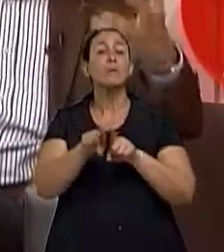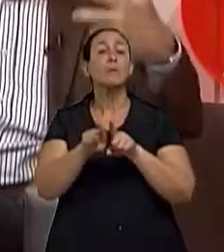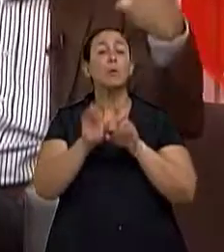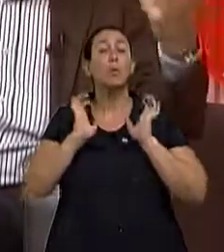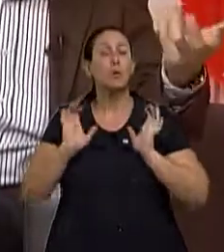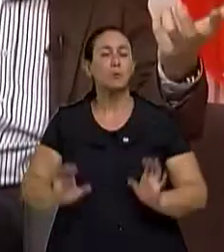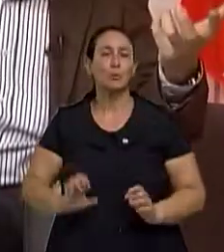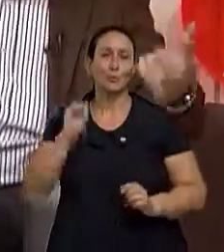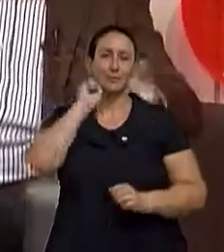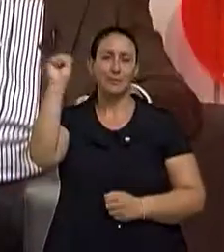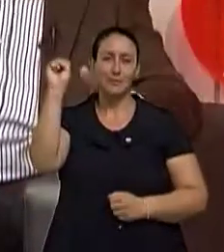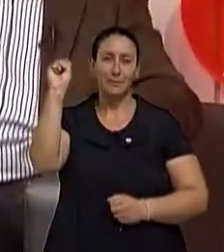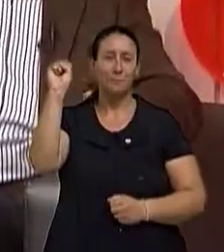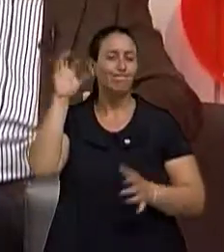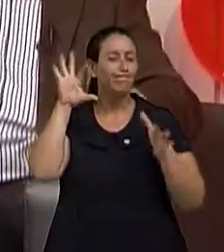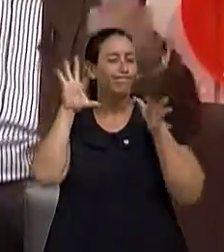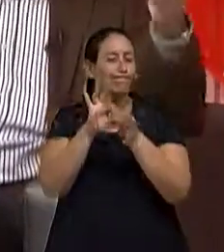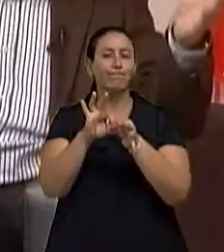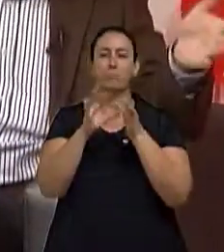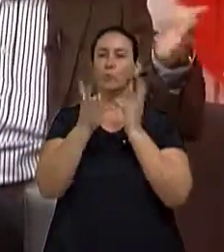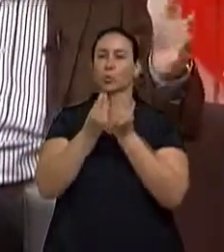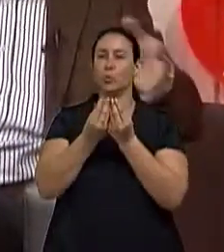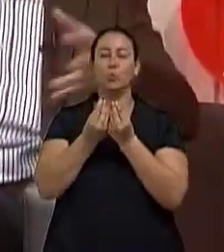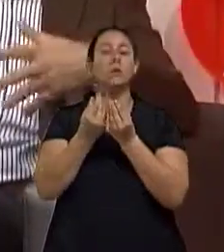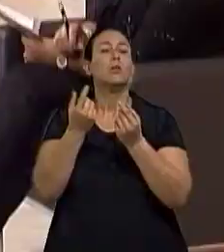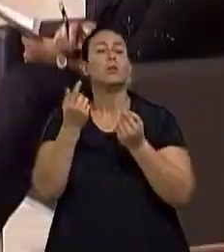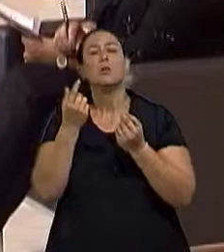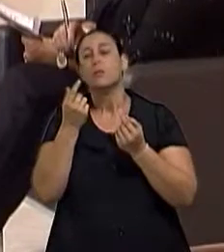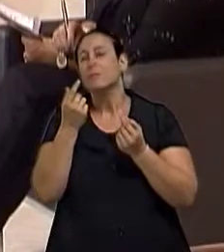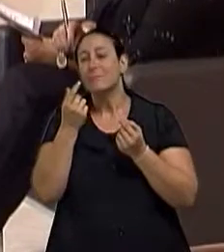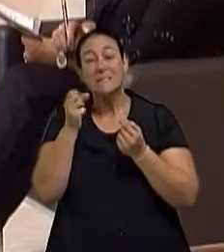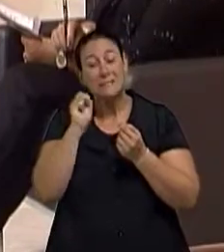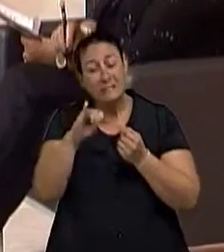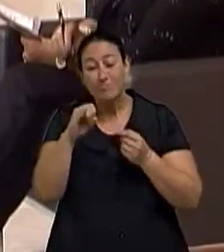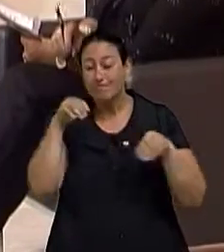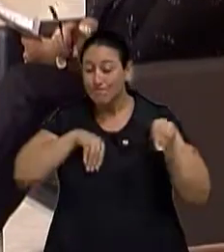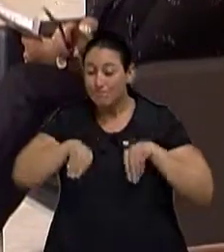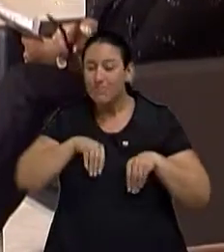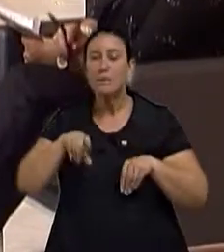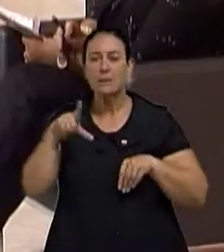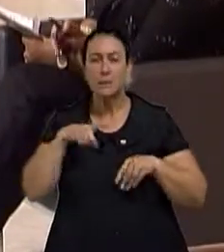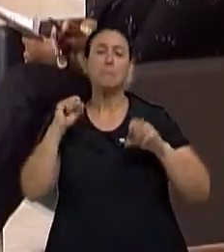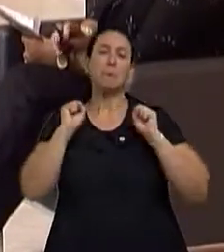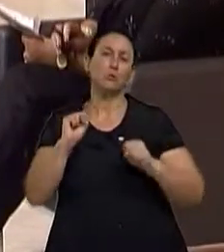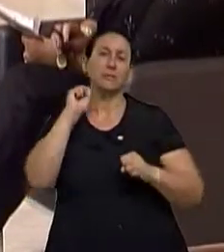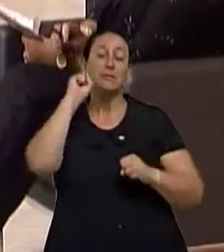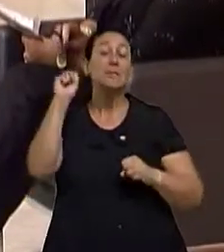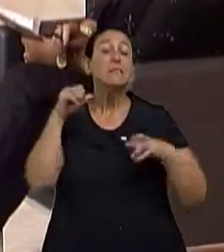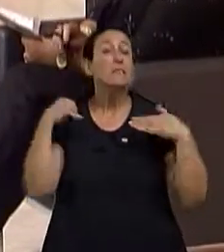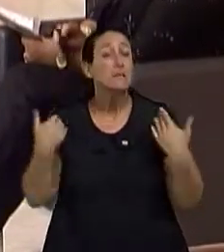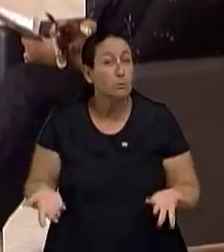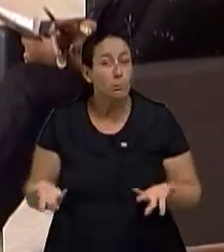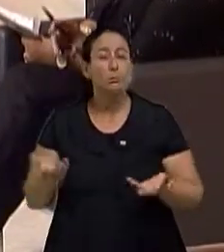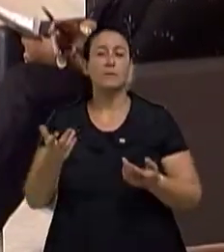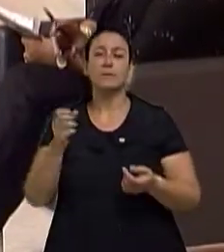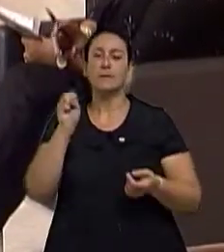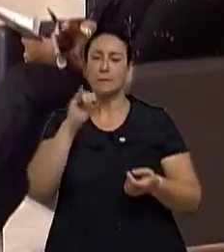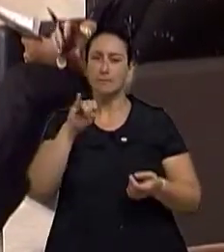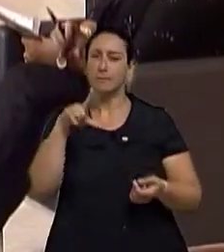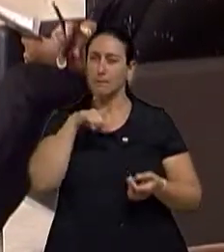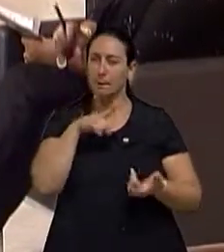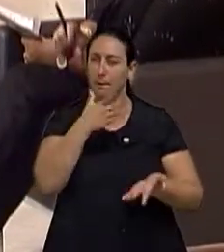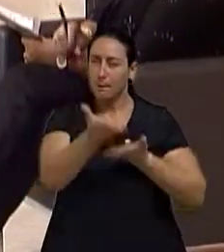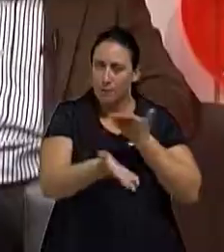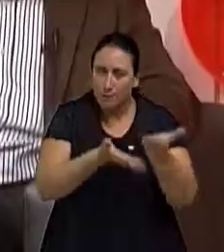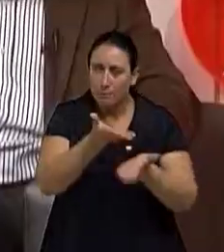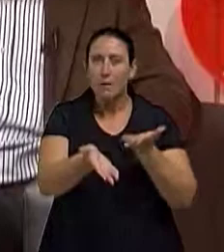suicida, principalmente se tiver ligado, por exemplo, a situações depressivas. Ah, então, perfeito. Em vez de tu buscar atendimento